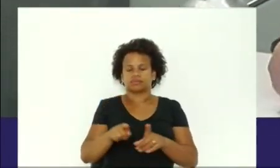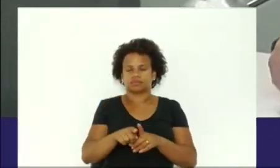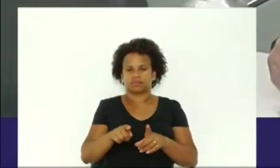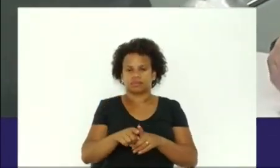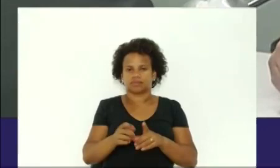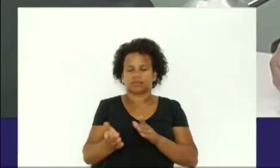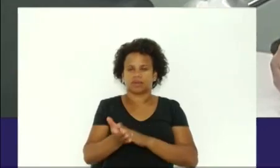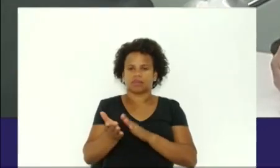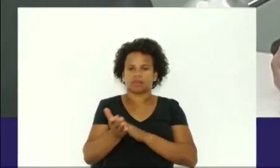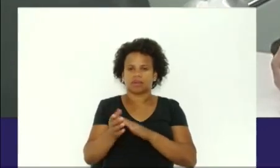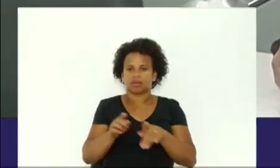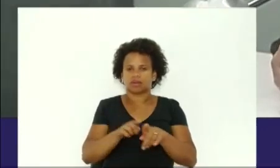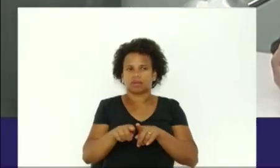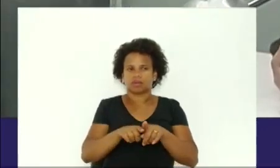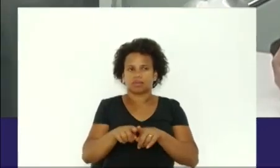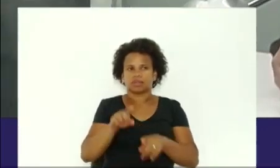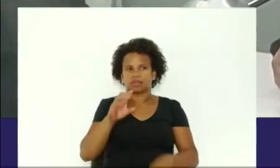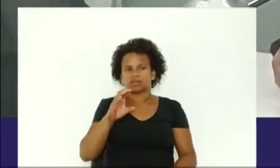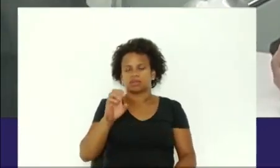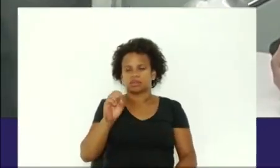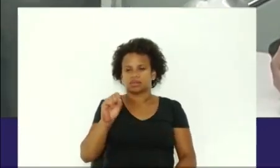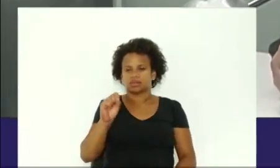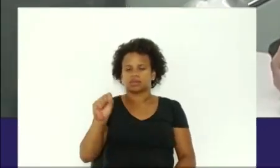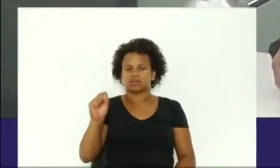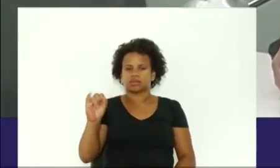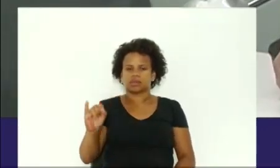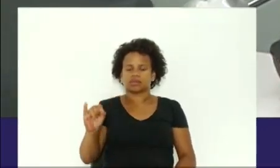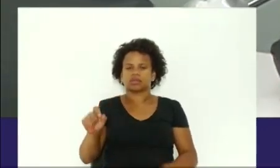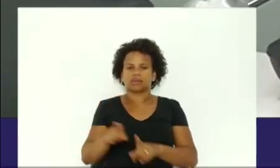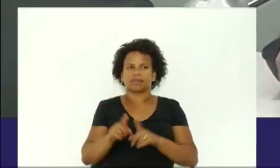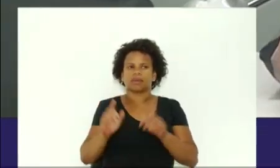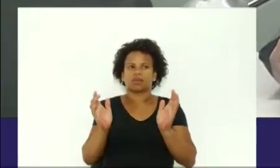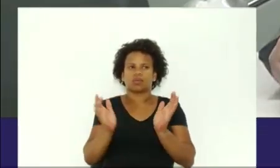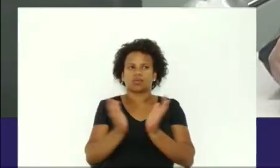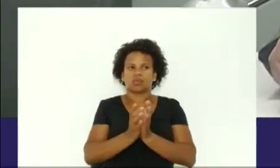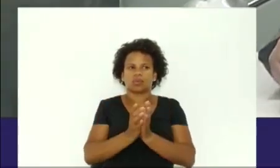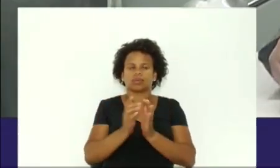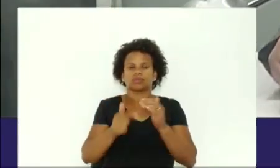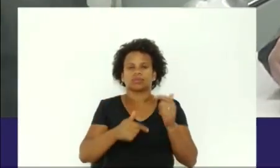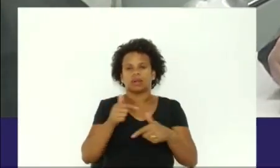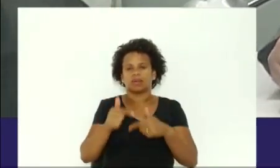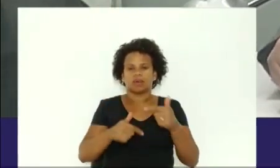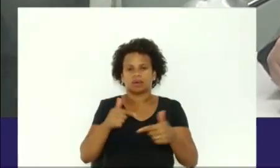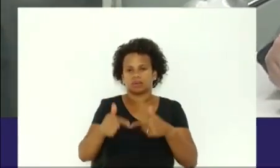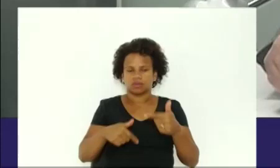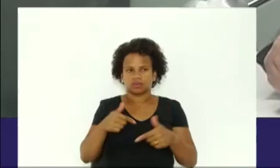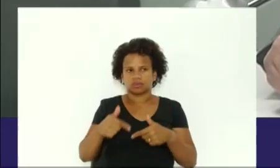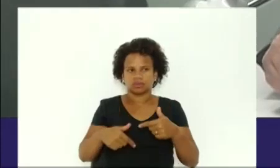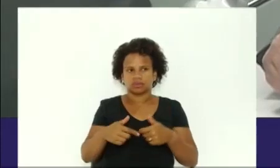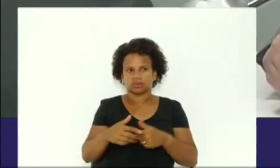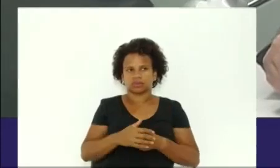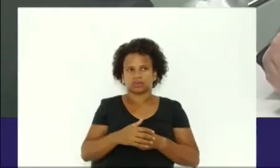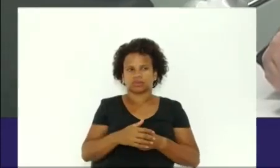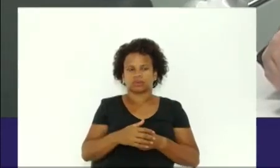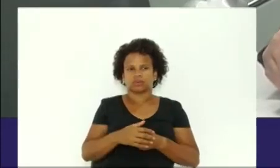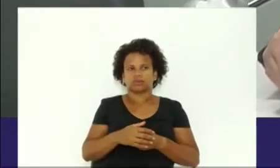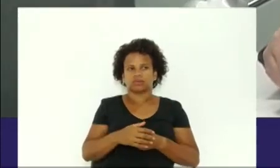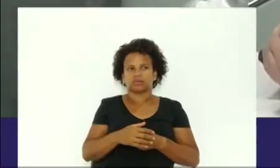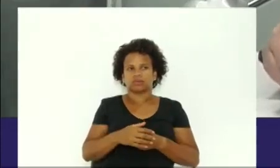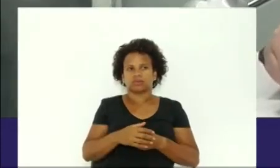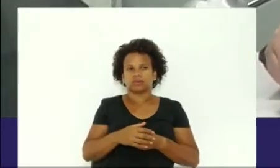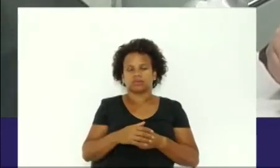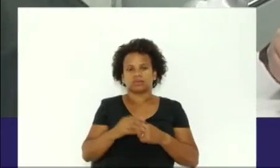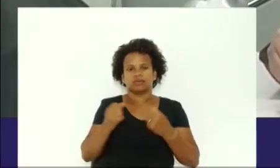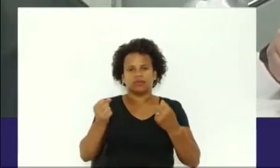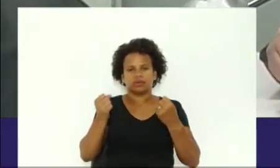irmã Ceci, né? E o grupo que trabalhou nesse sentido de